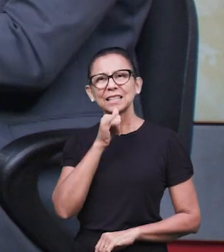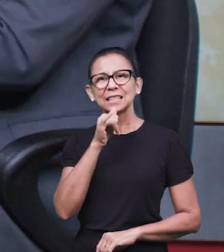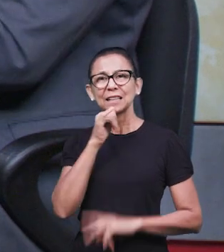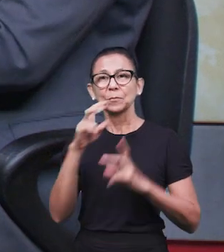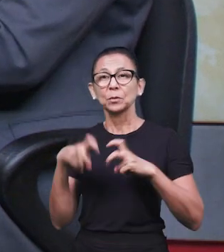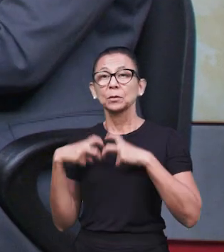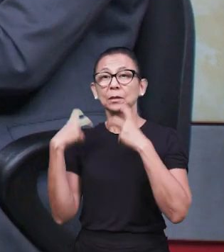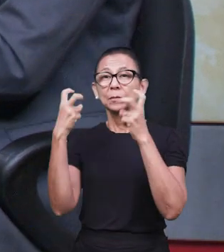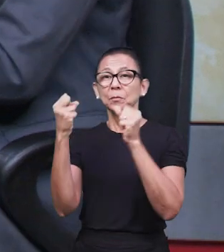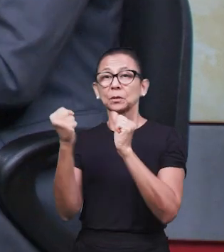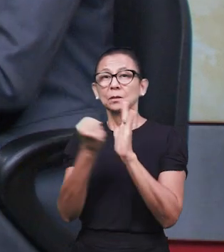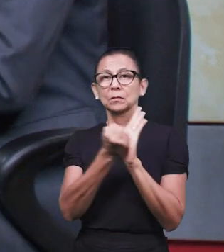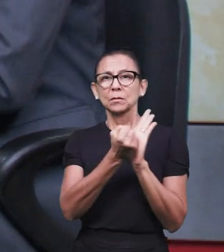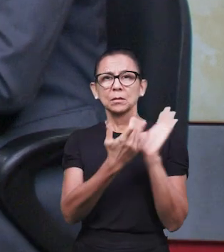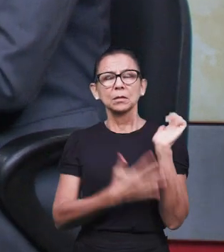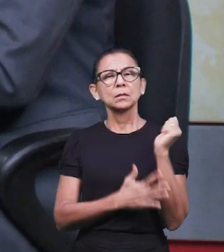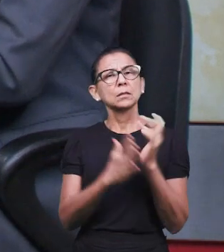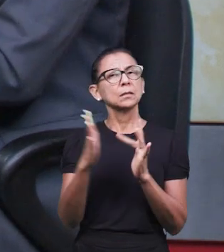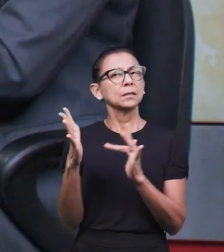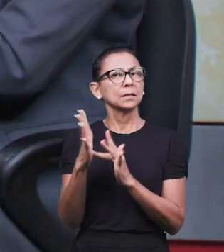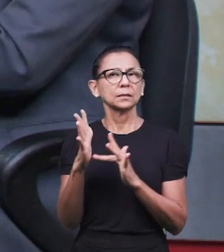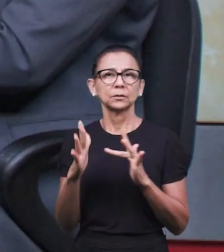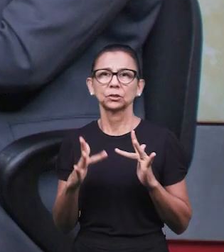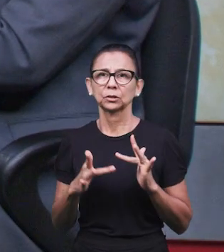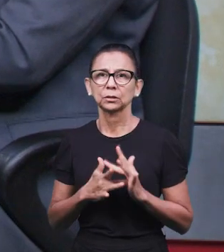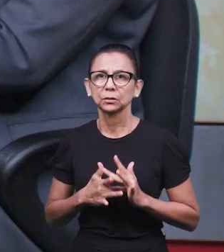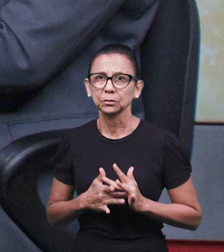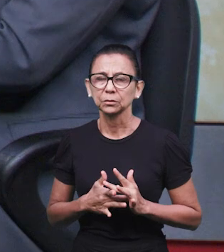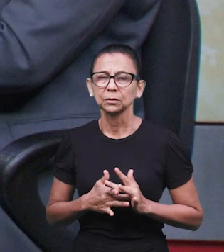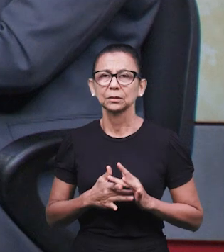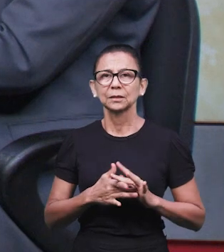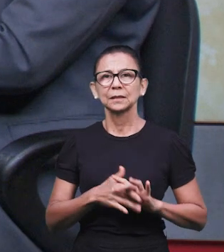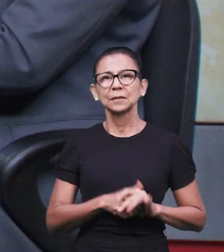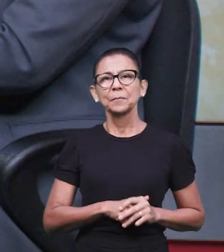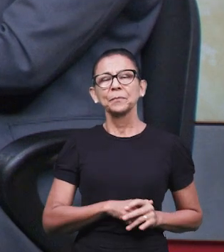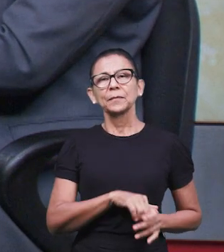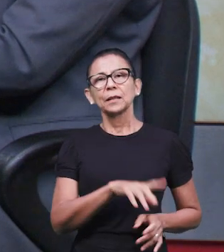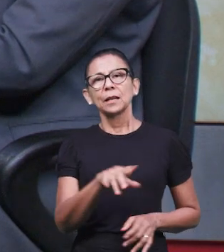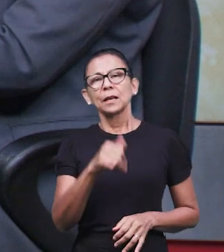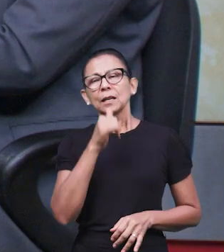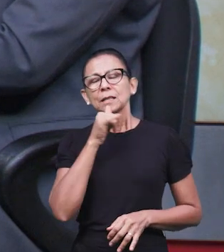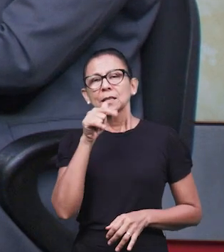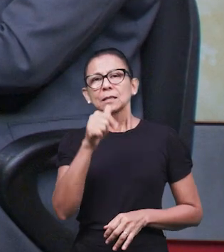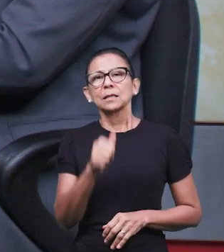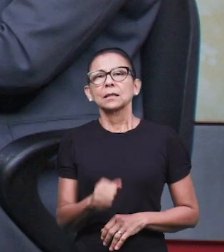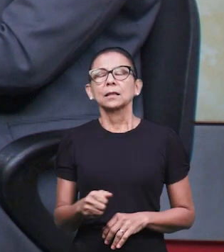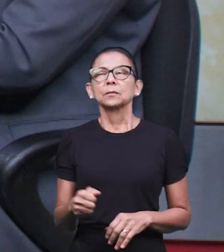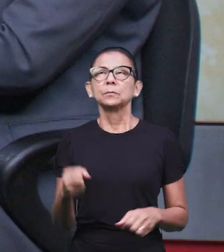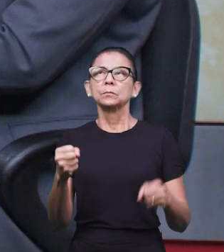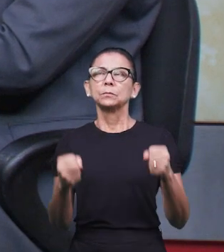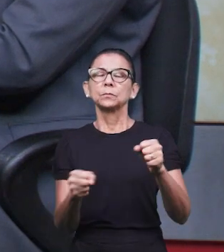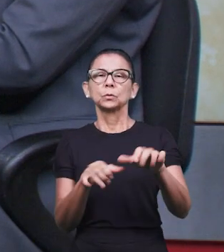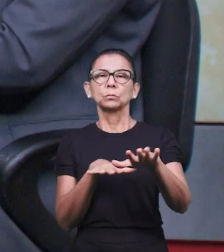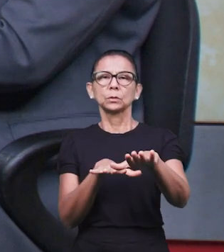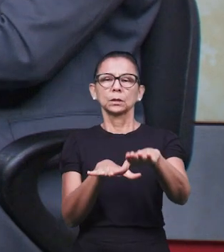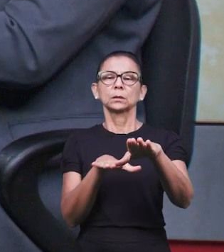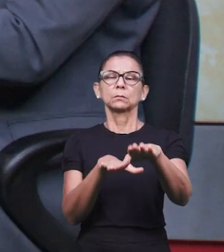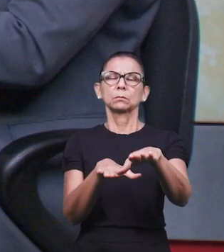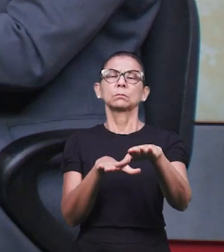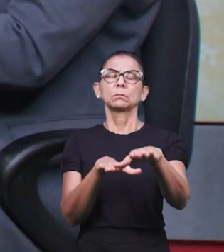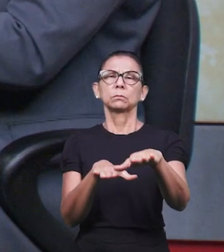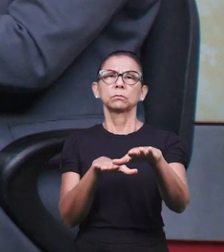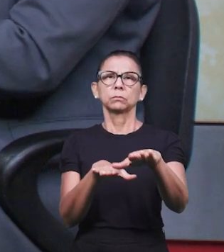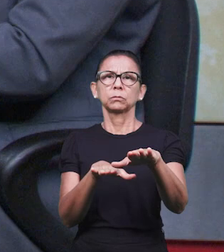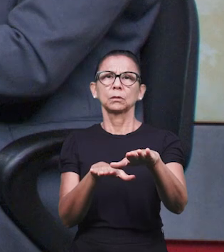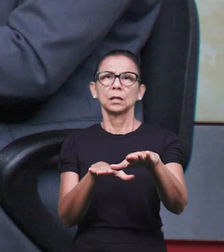clamar pelo sangue de Jesus. Quer dizer, você está no trânsito, alguém te dá uma fechada, você clama